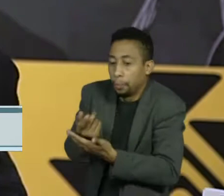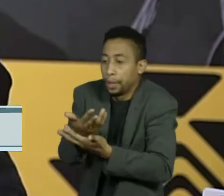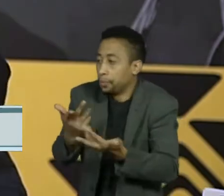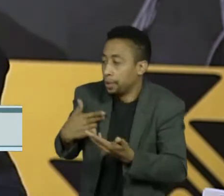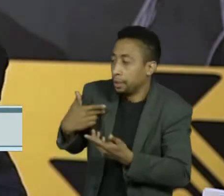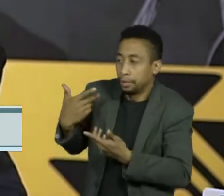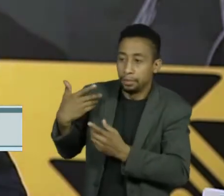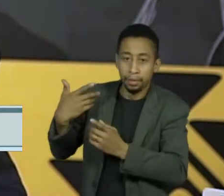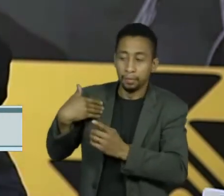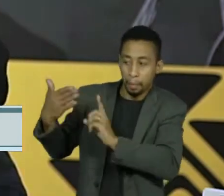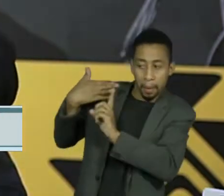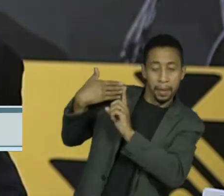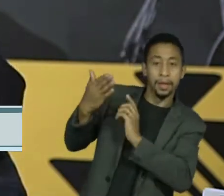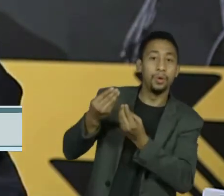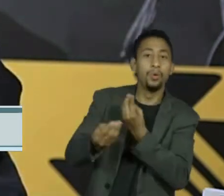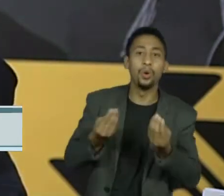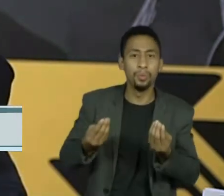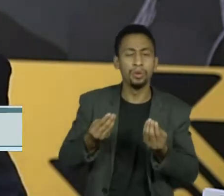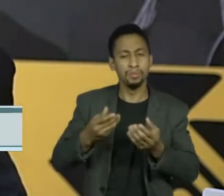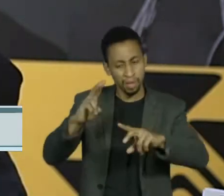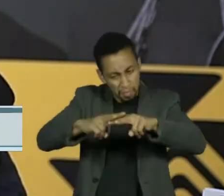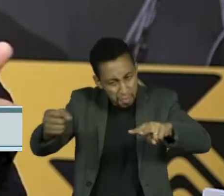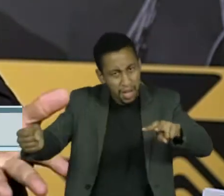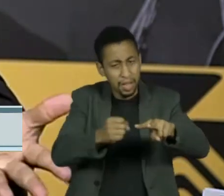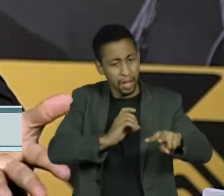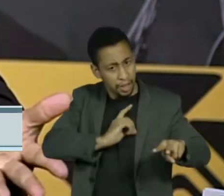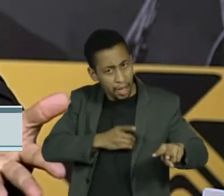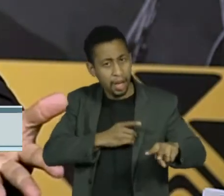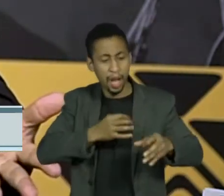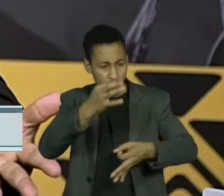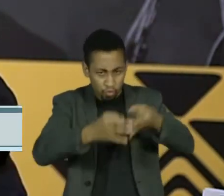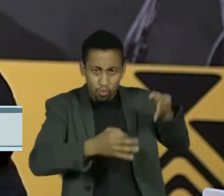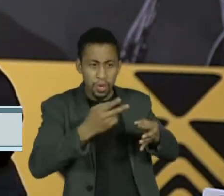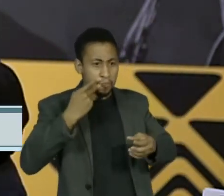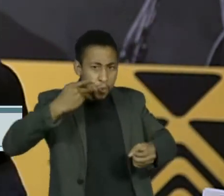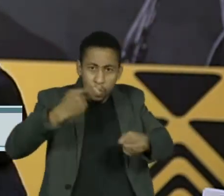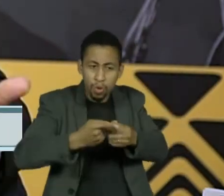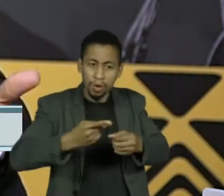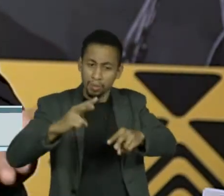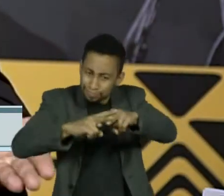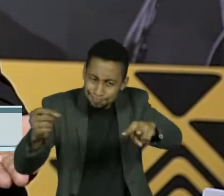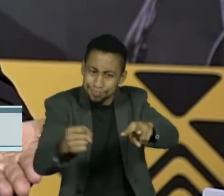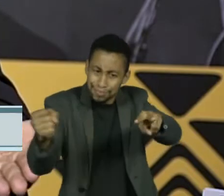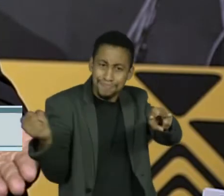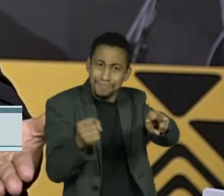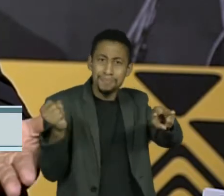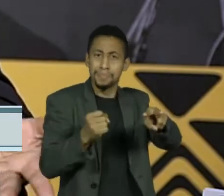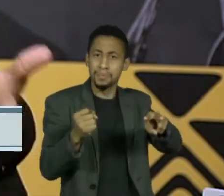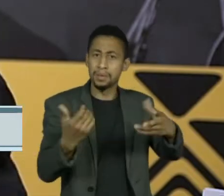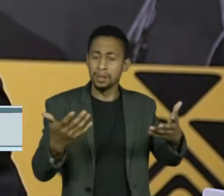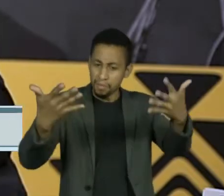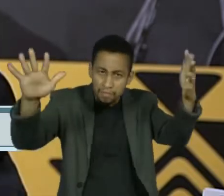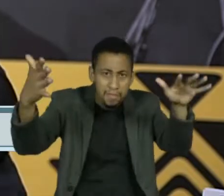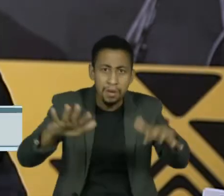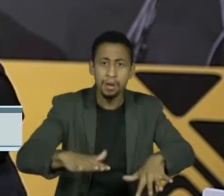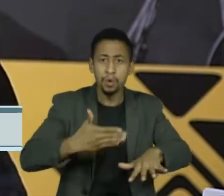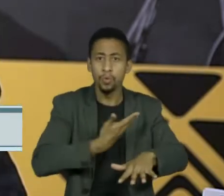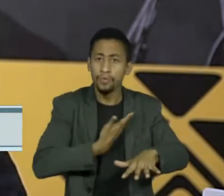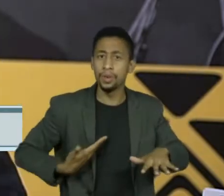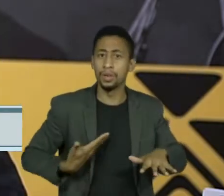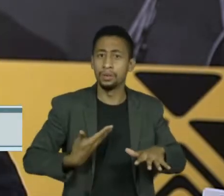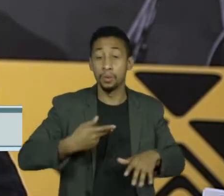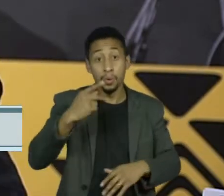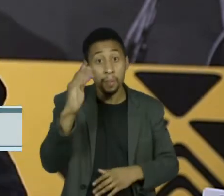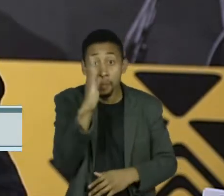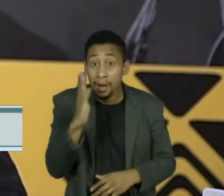o prefeito, o delegado de polícia, o juiz, o promotor. Deveria derrubar governos. Né? Um país em que as